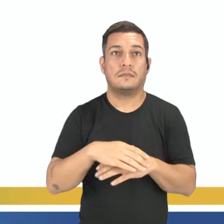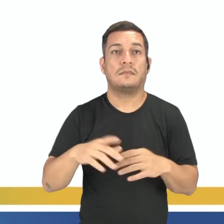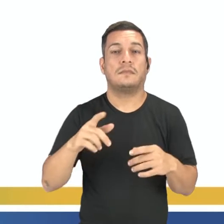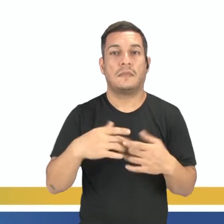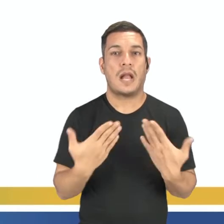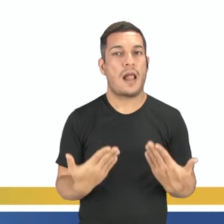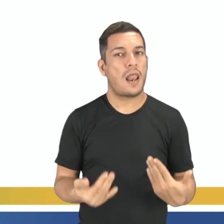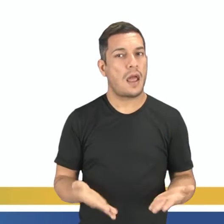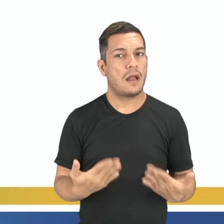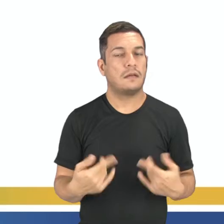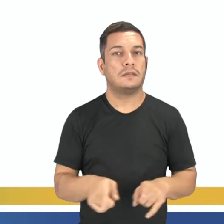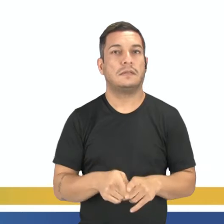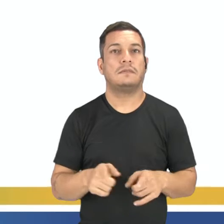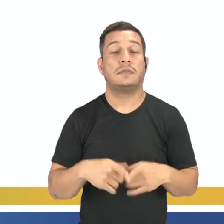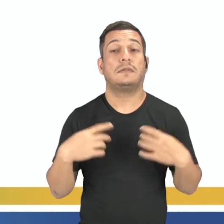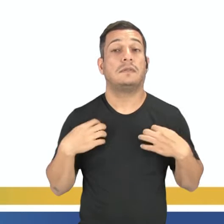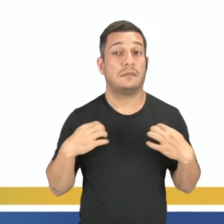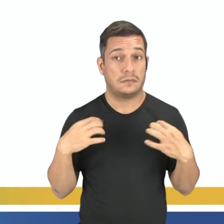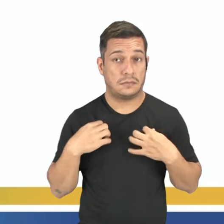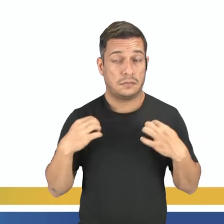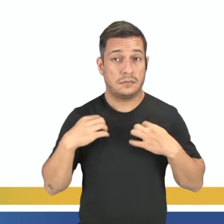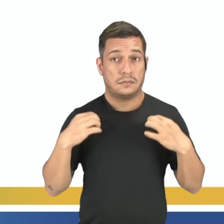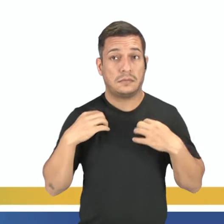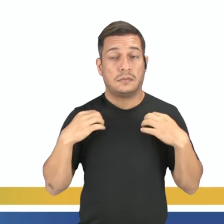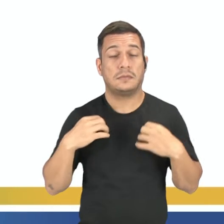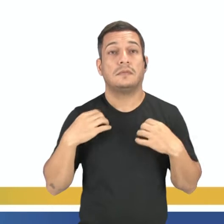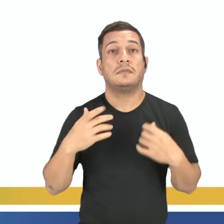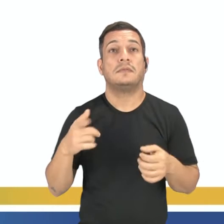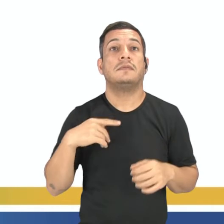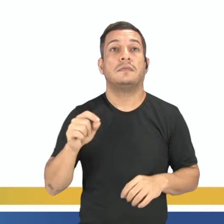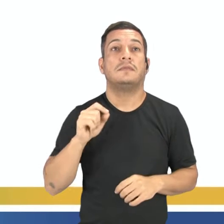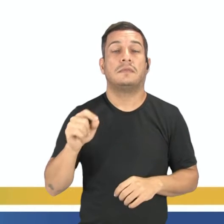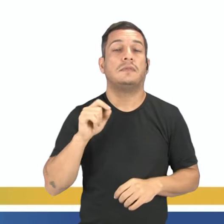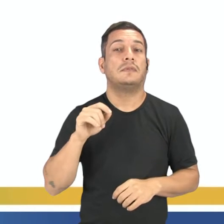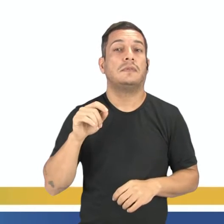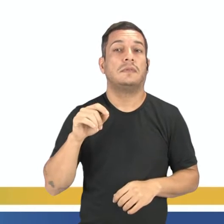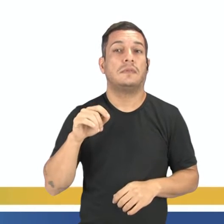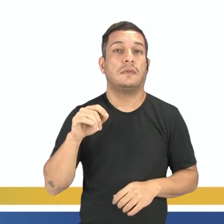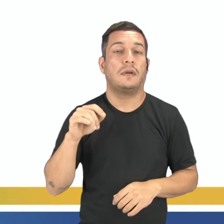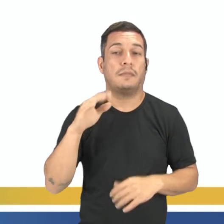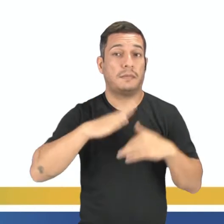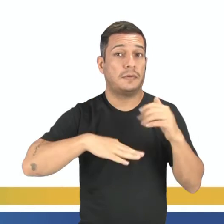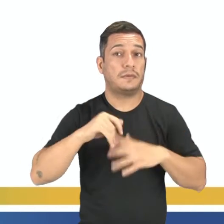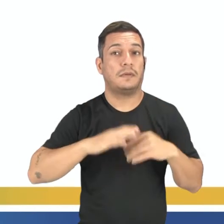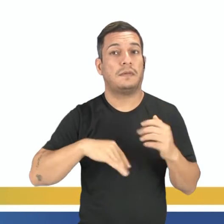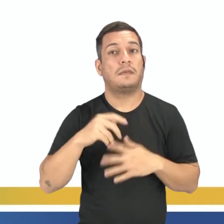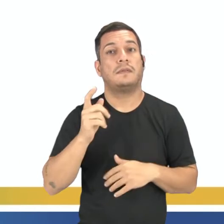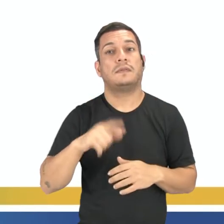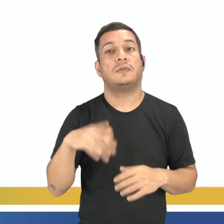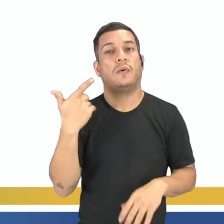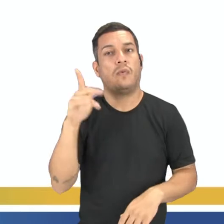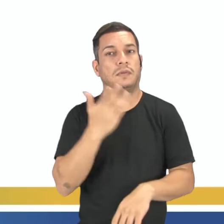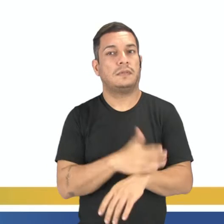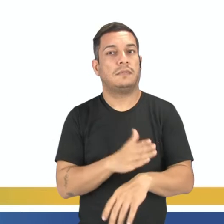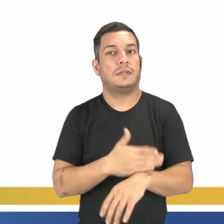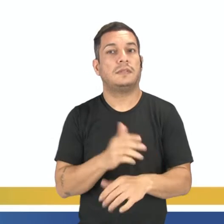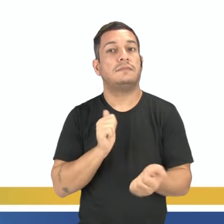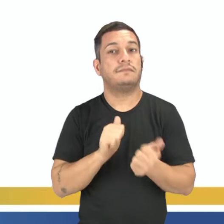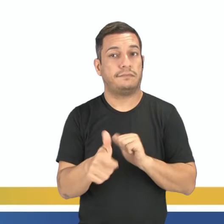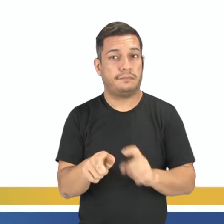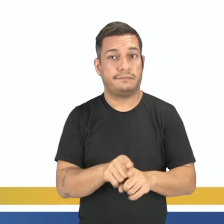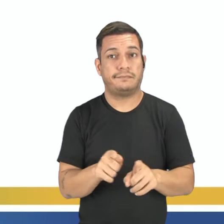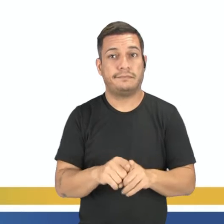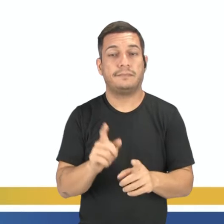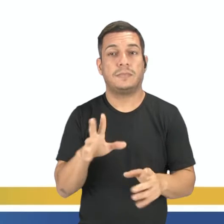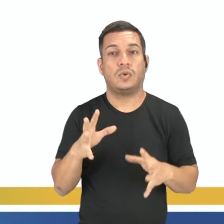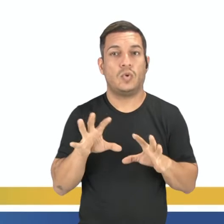leve. A gente tem as camisas também dos atletas de atletismo, não só de atletismo, como das outras práticas e modalidades esportivas